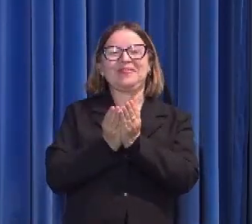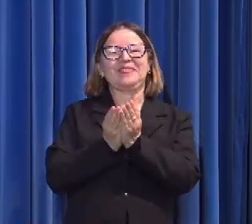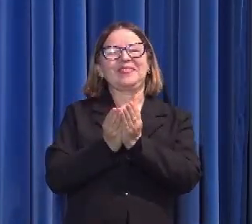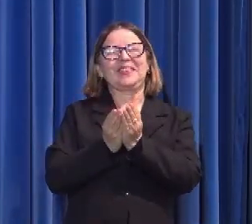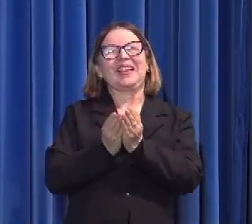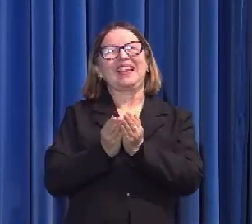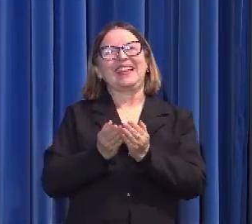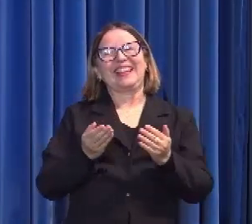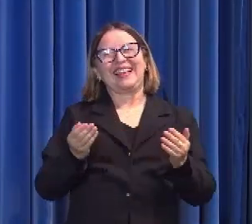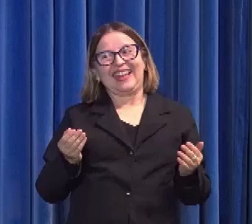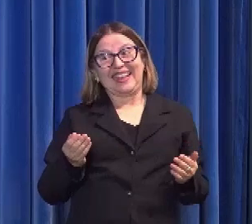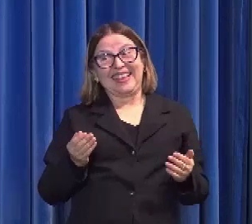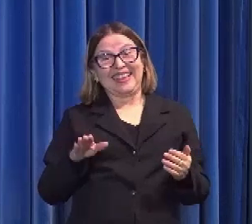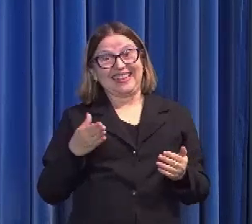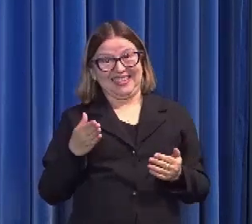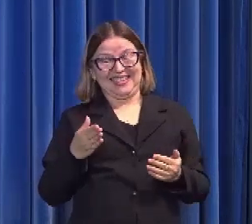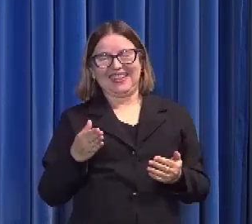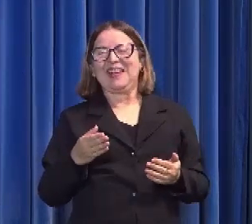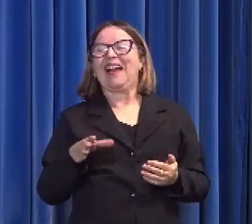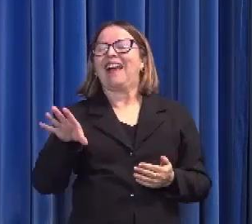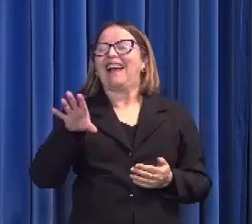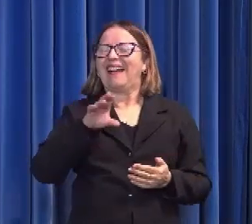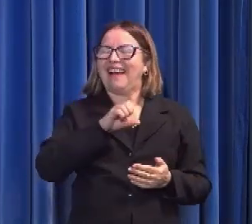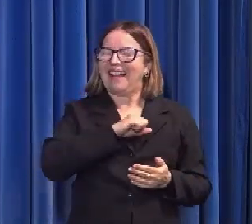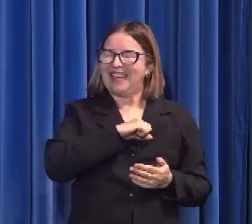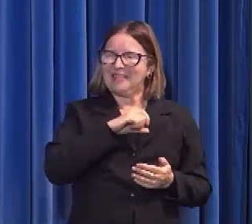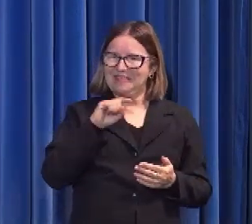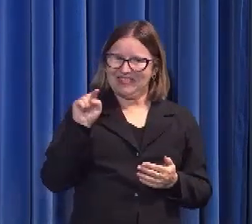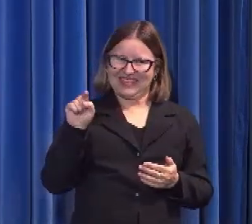senão amar você